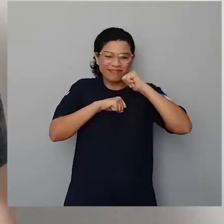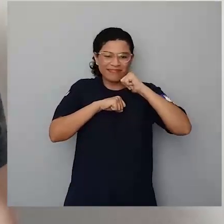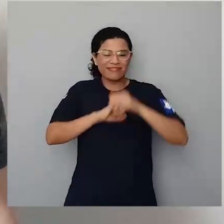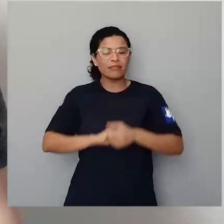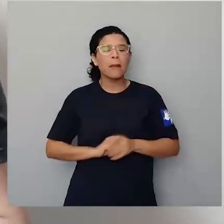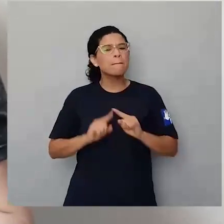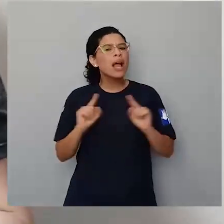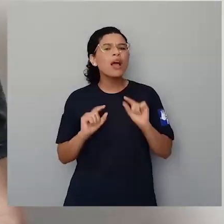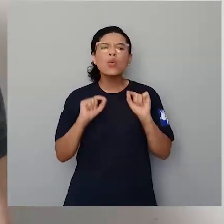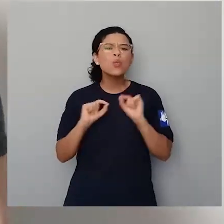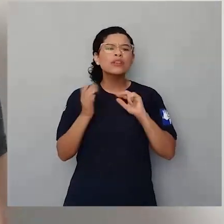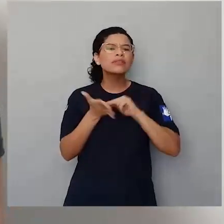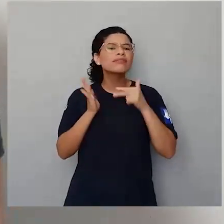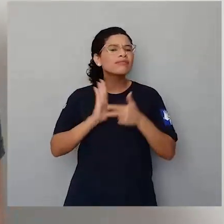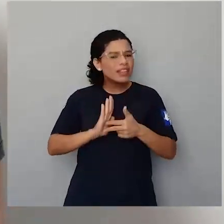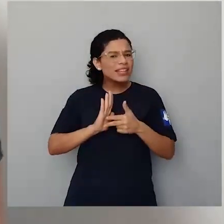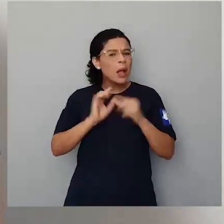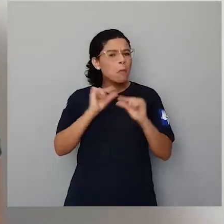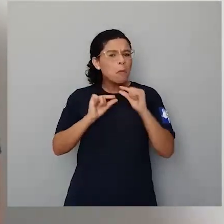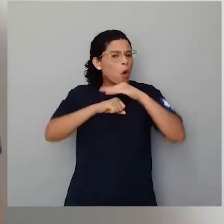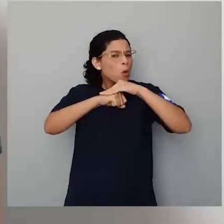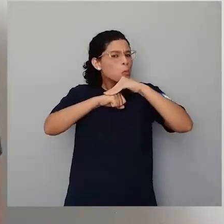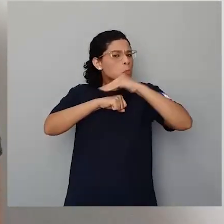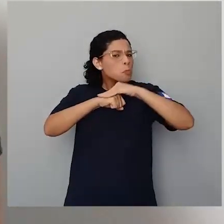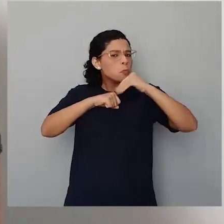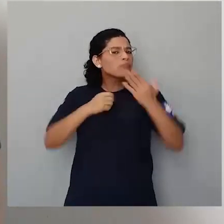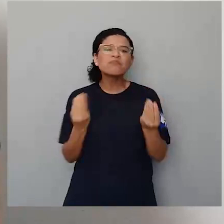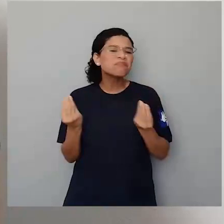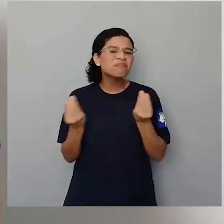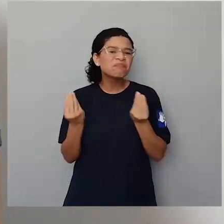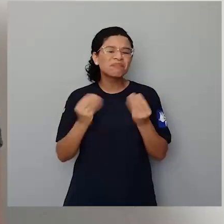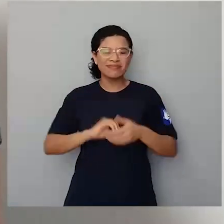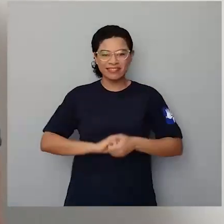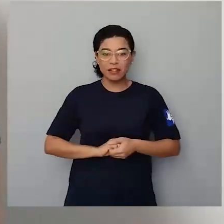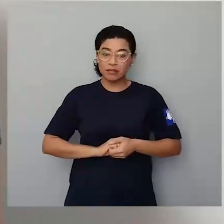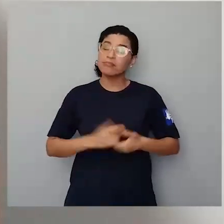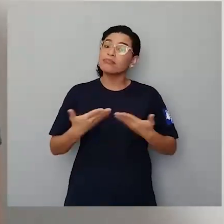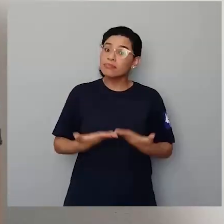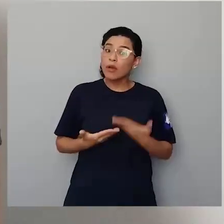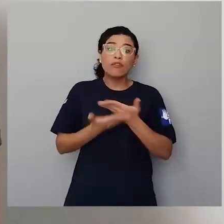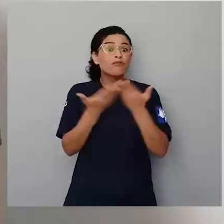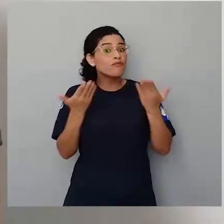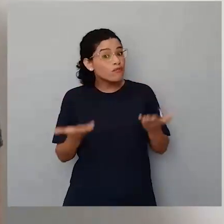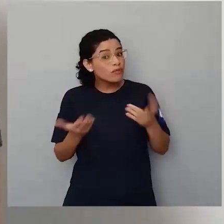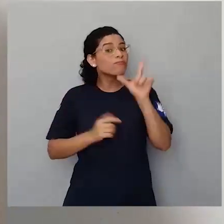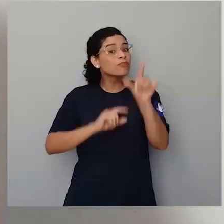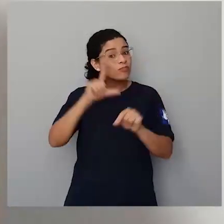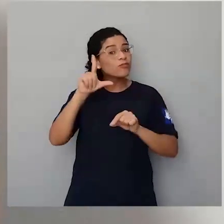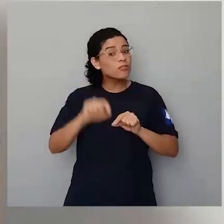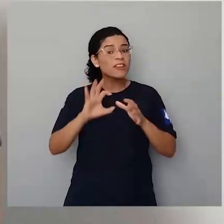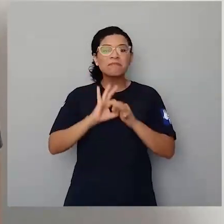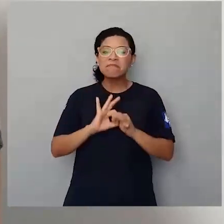afeto. Mas o que é um pedacinho de afeto, Ângela? Bom, você que vai escolher o que vai ser